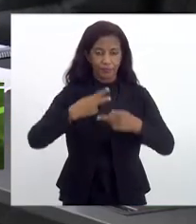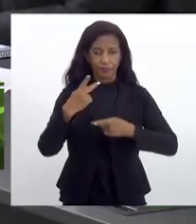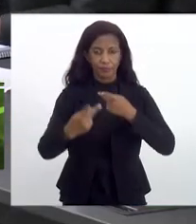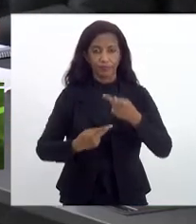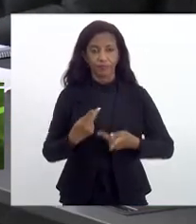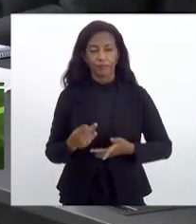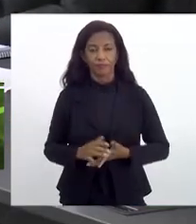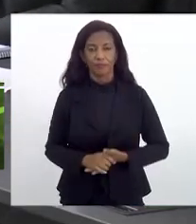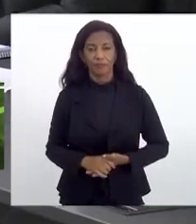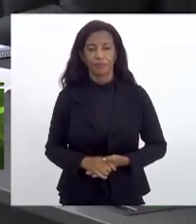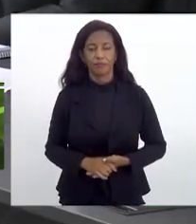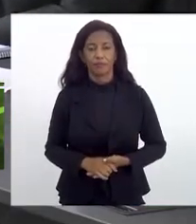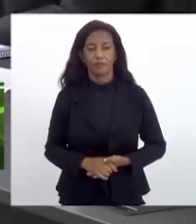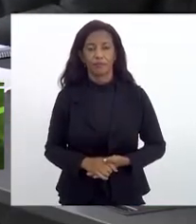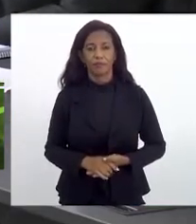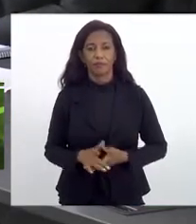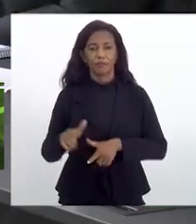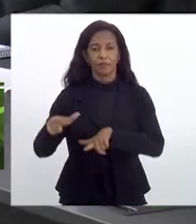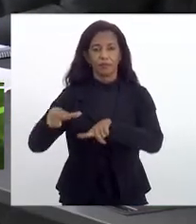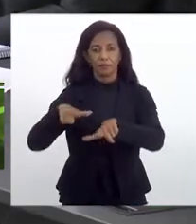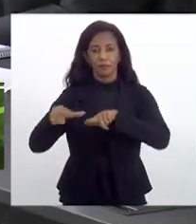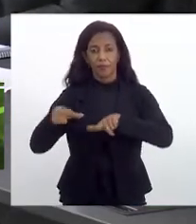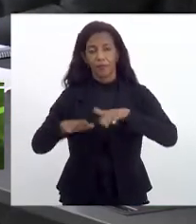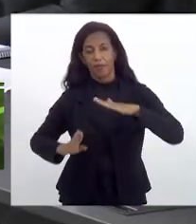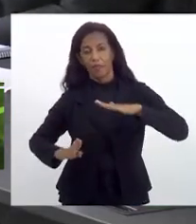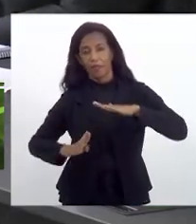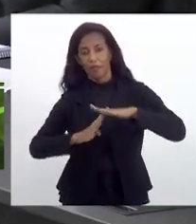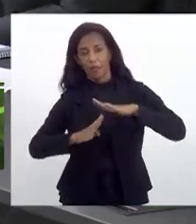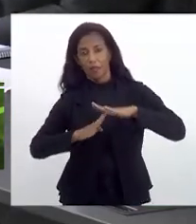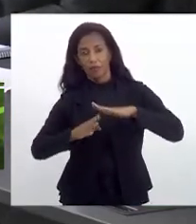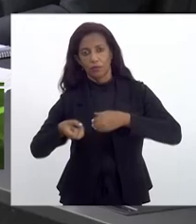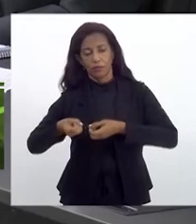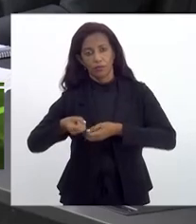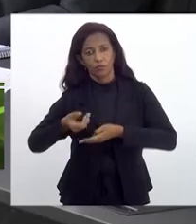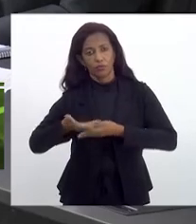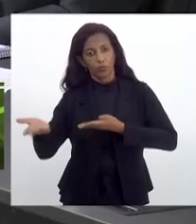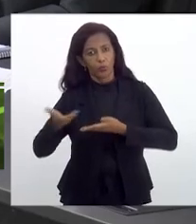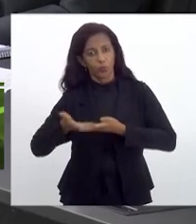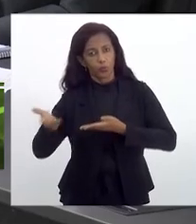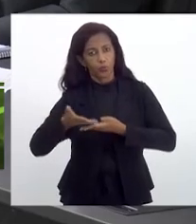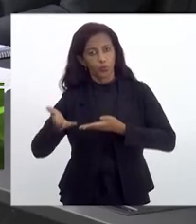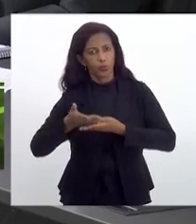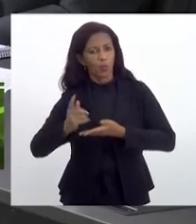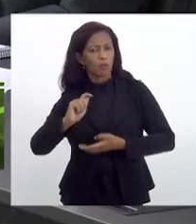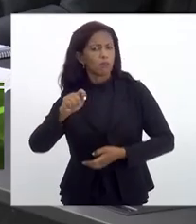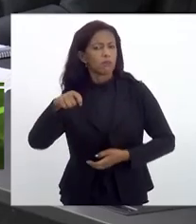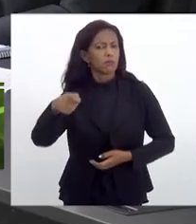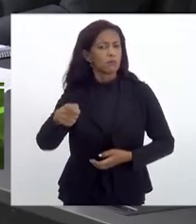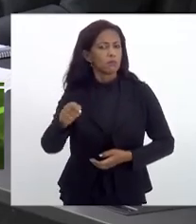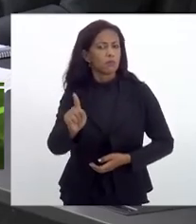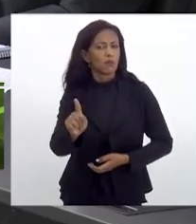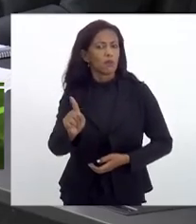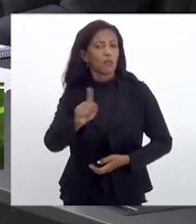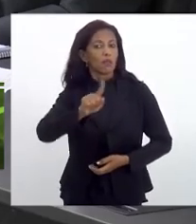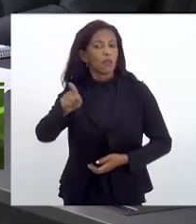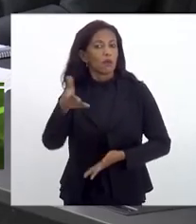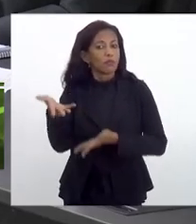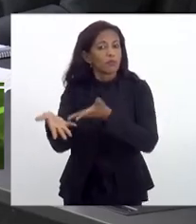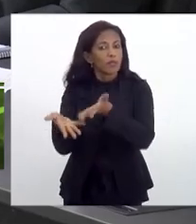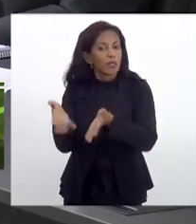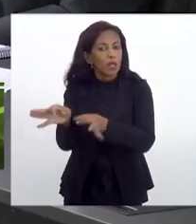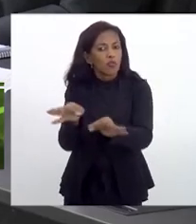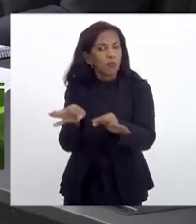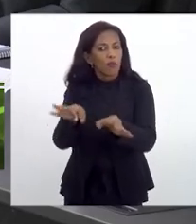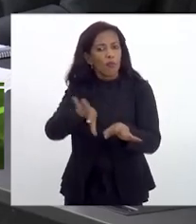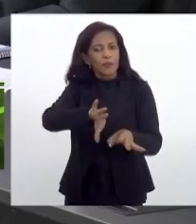trabalhar com teto de gastos significa não tratar ele de uma forma